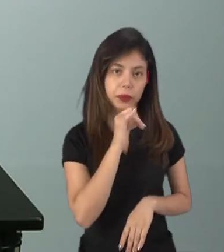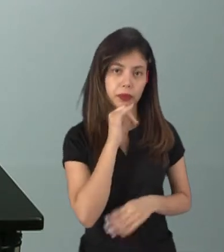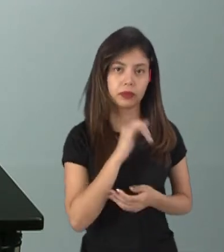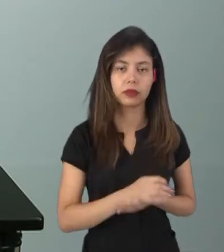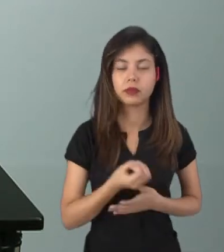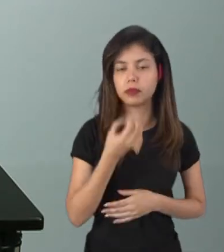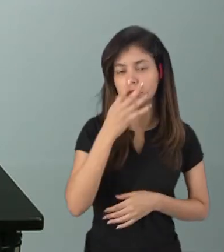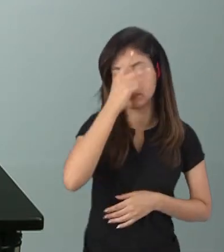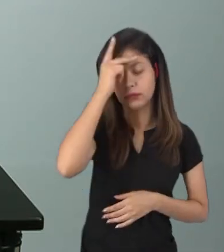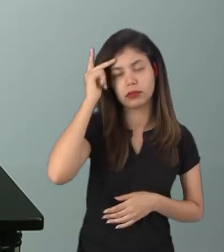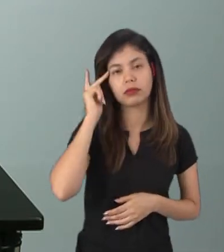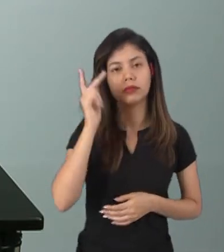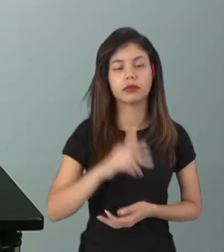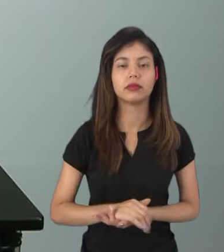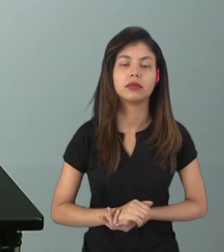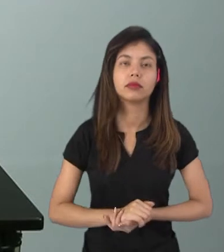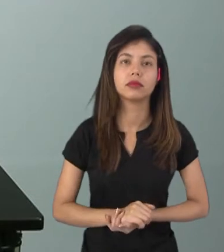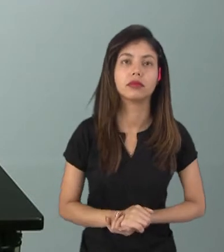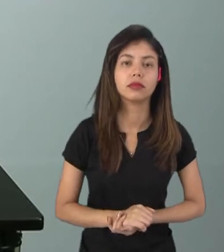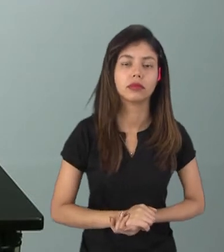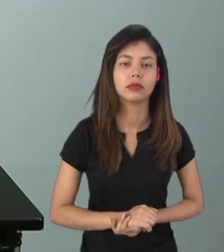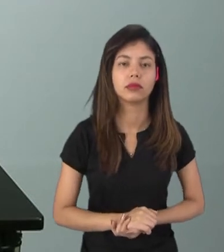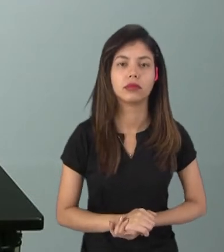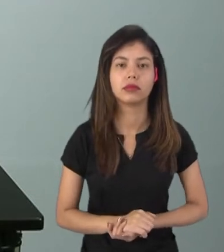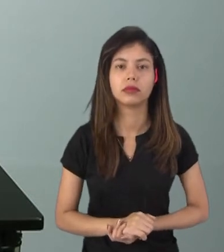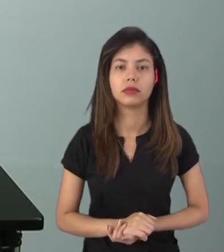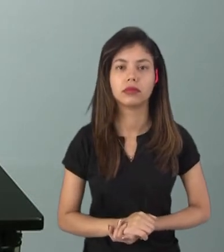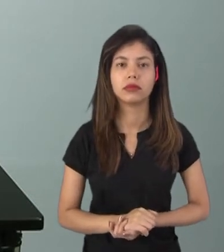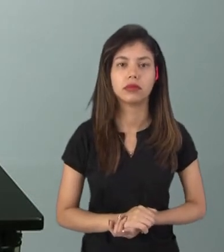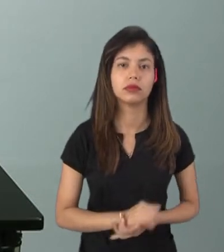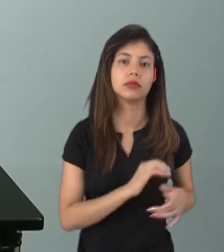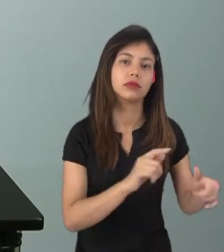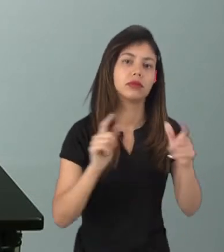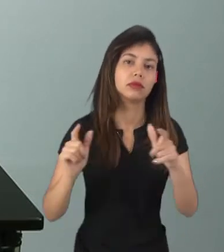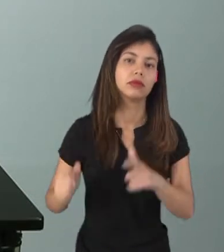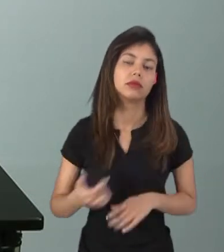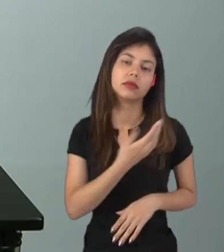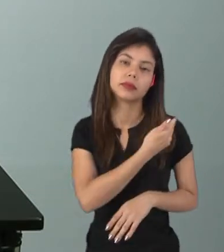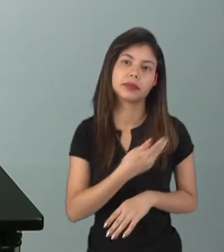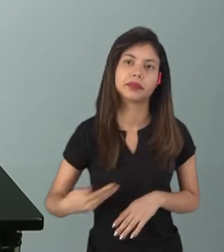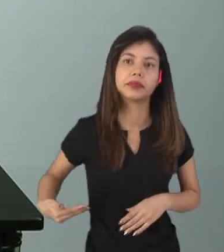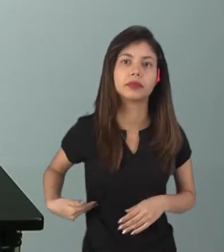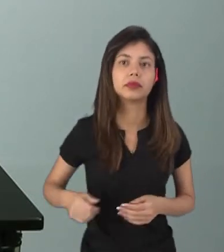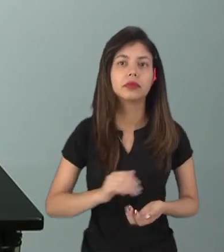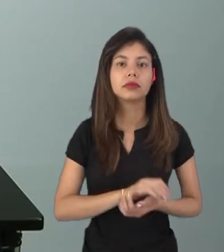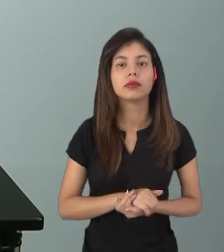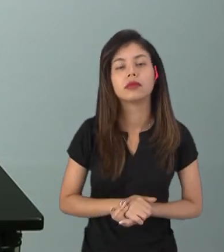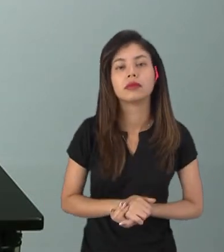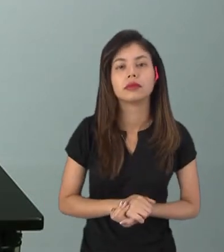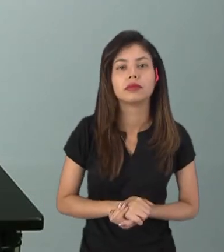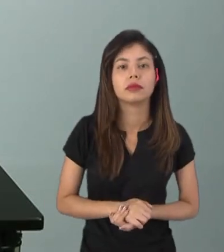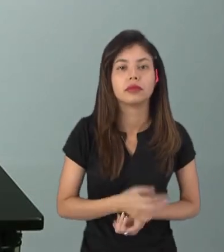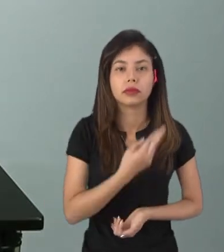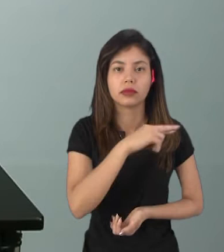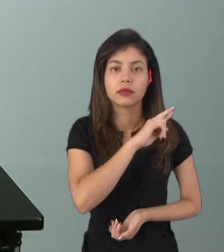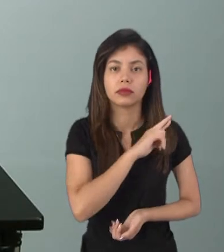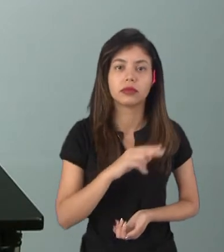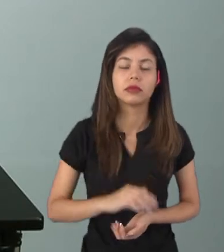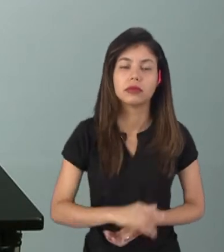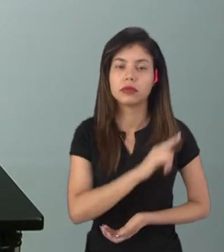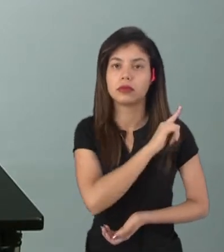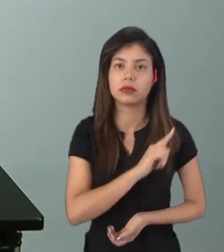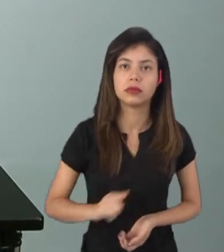bons cidadãos, certinho? Então, os espaços públicos, não é? Eles são de